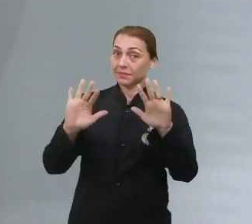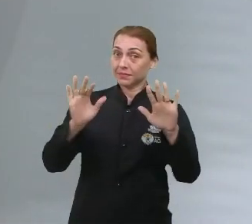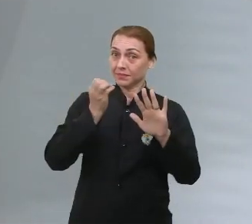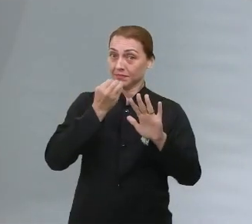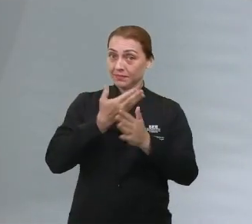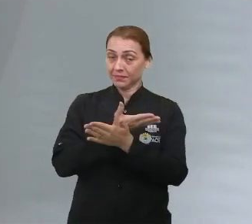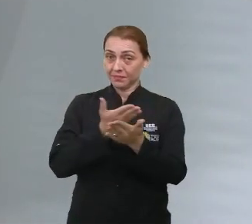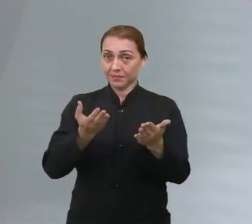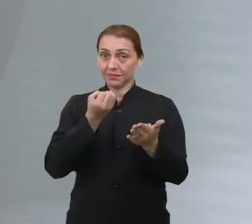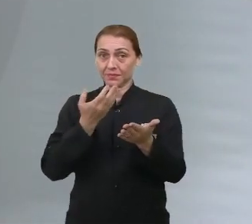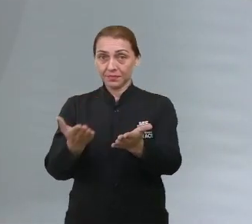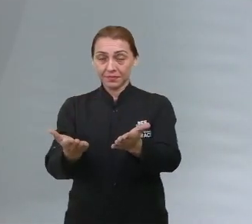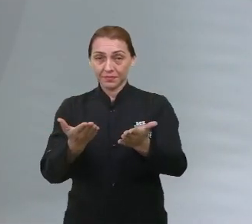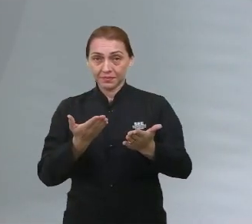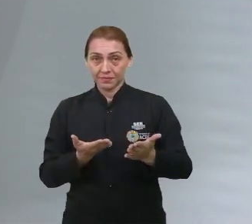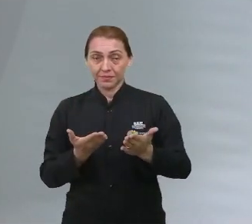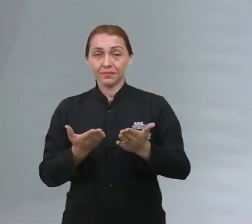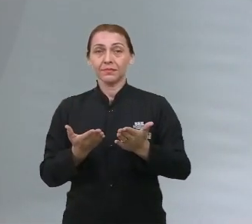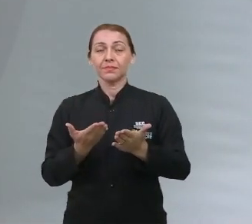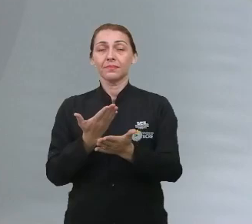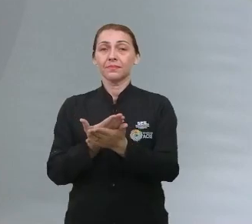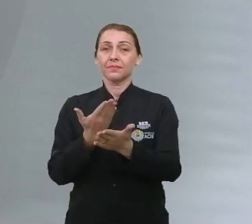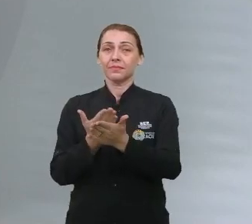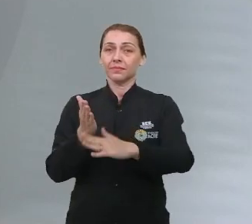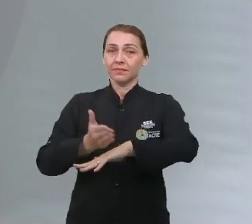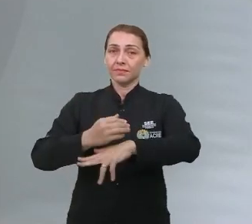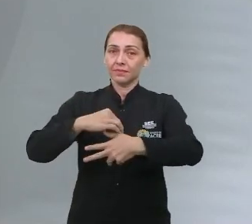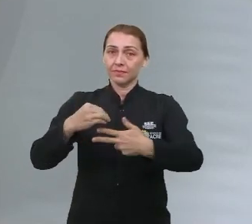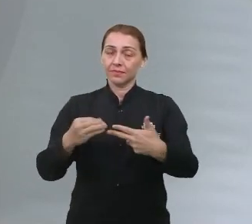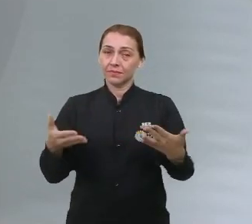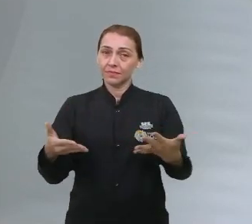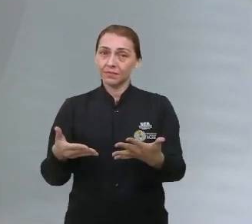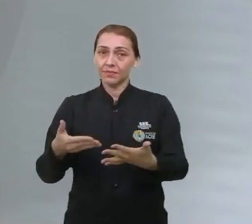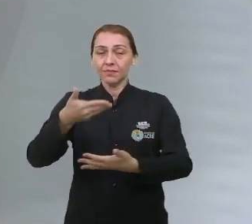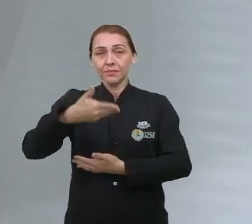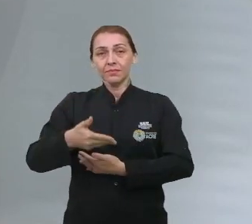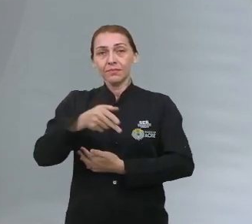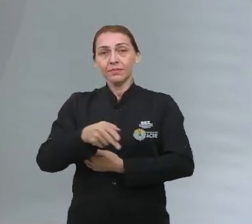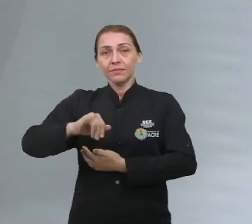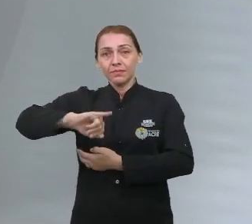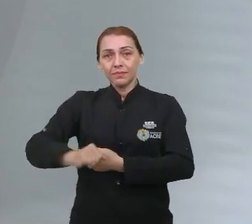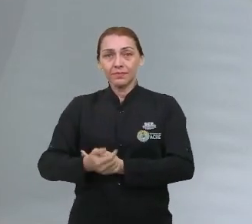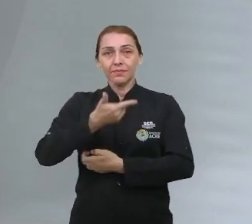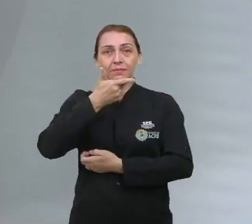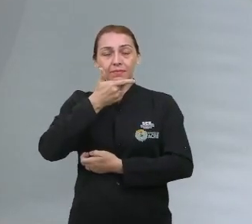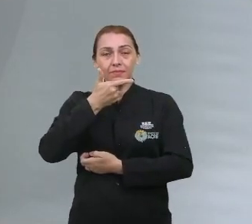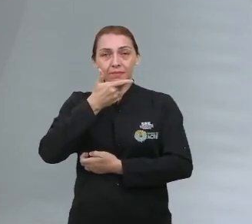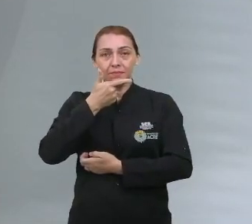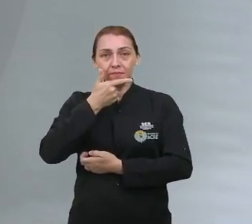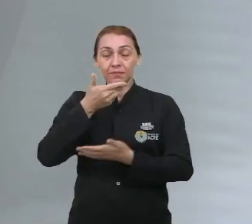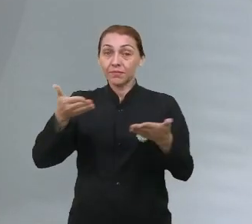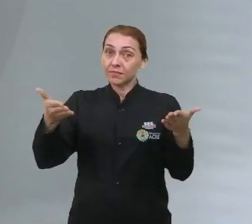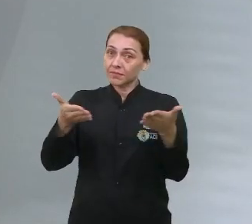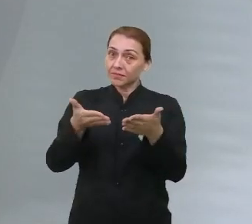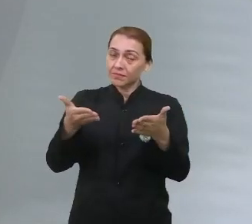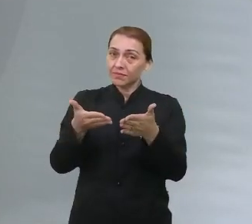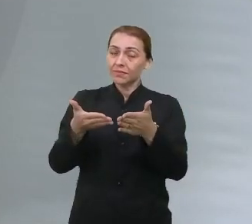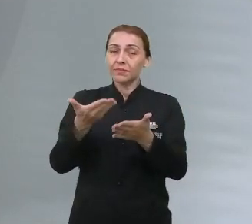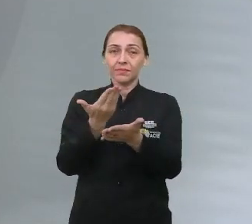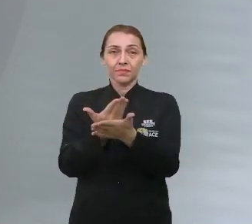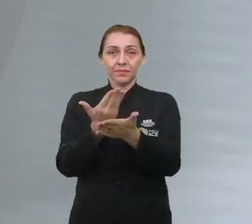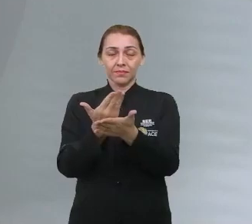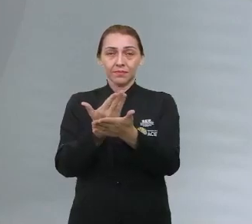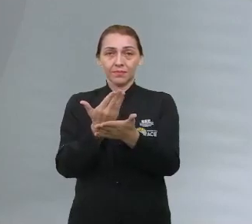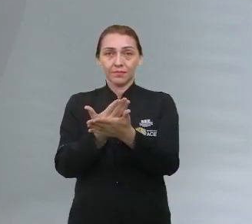Olá, tudo bem? Sejam todos bem-vindos à nossa aula do Pré-ENEM de hoje. Eu sou a professora Jamaica Kelly e hoje nós vamos